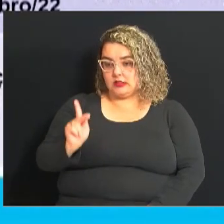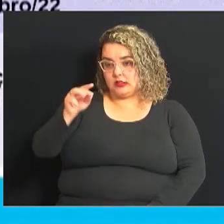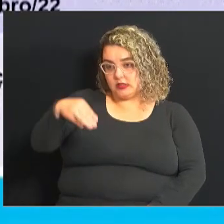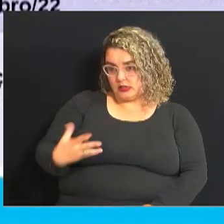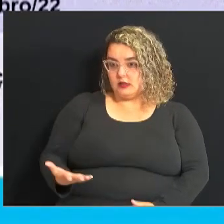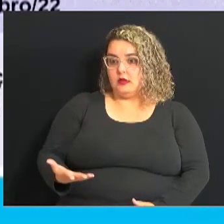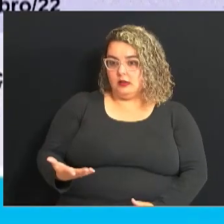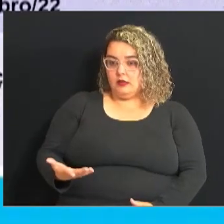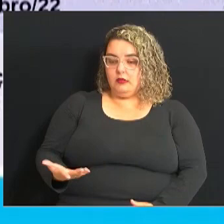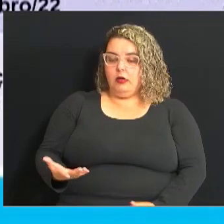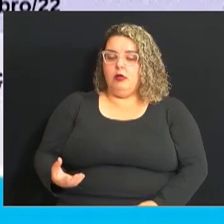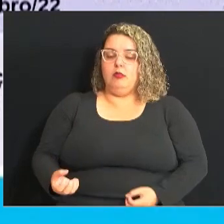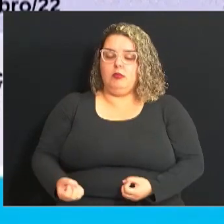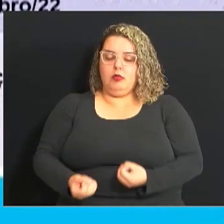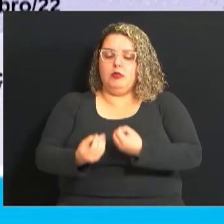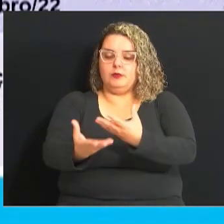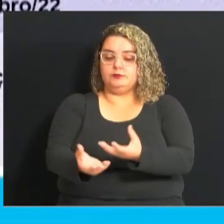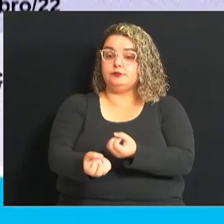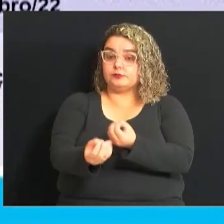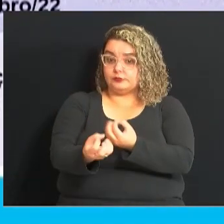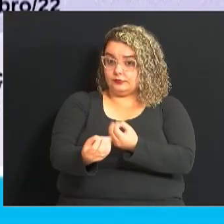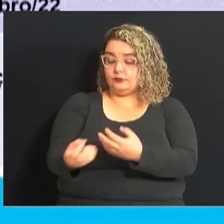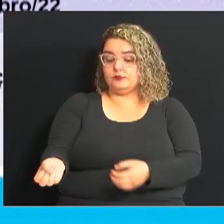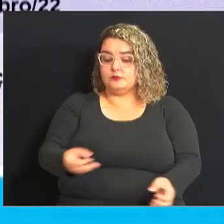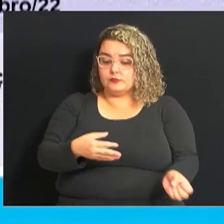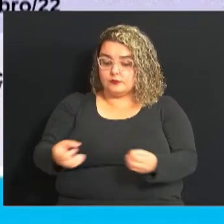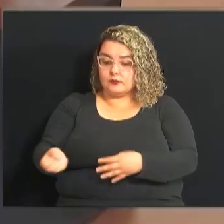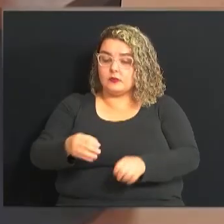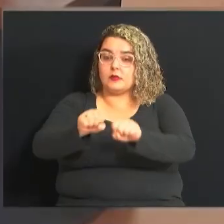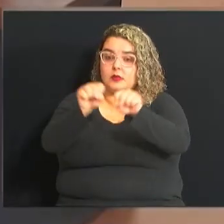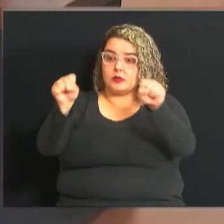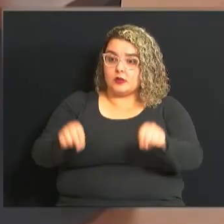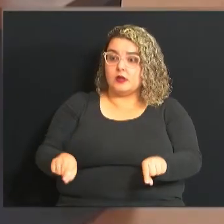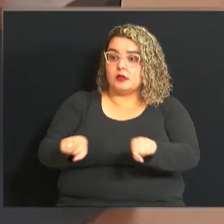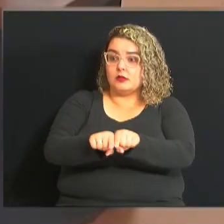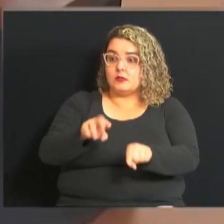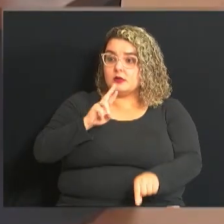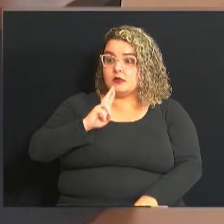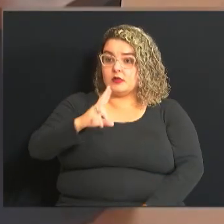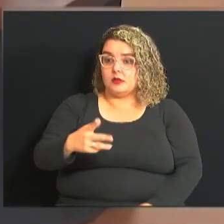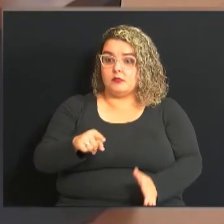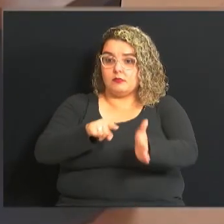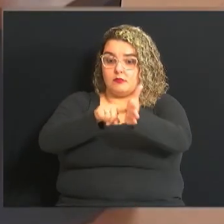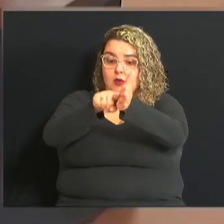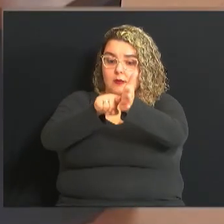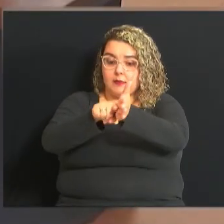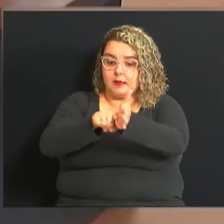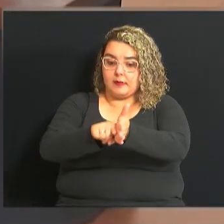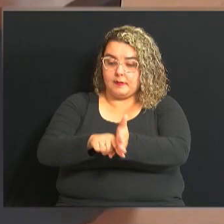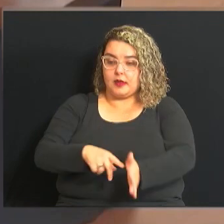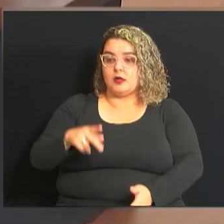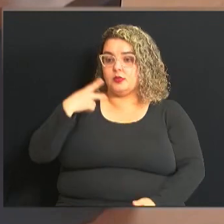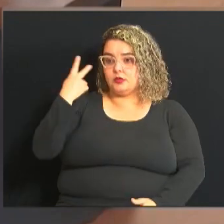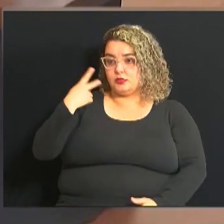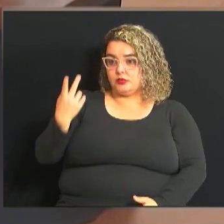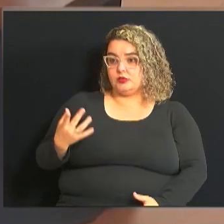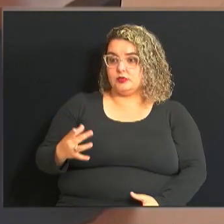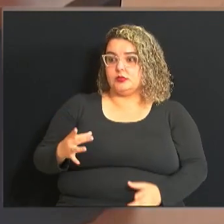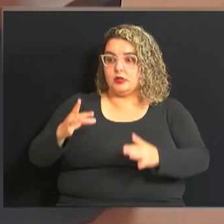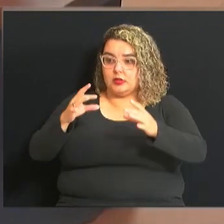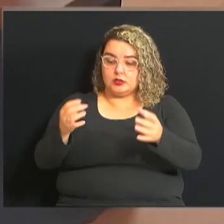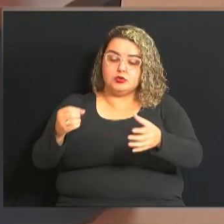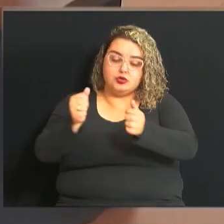trazer os dados atualizados sobre o sistema, ele também respondeu questionamentos dos vereadores que compõem a